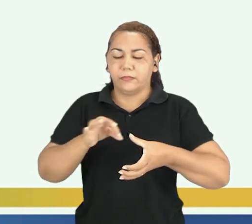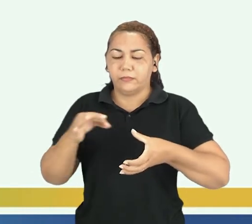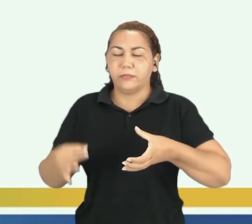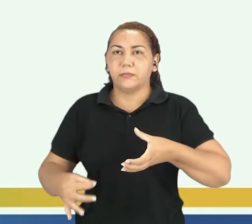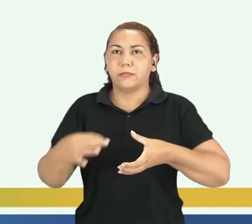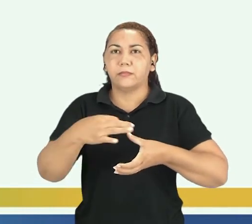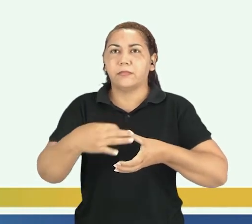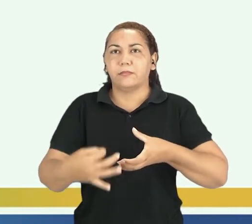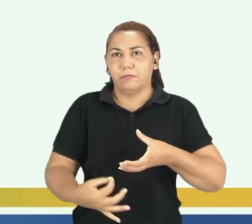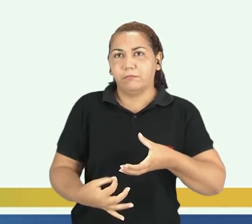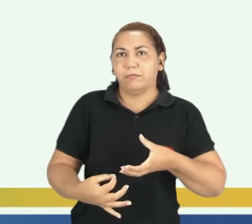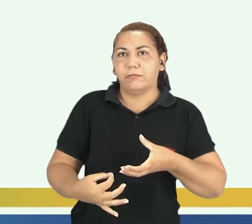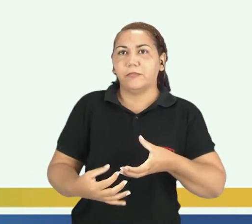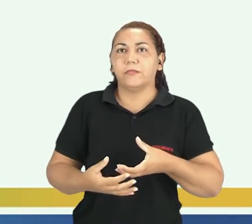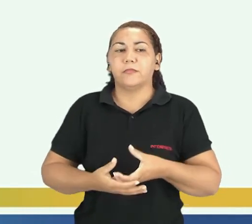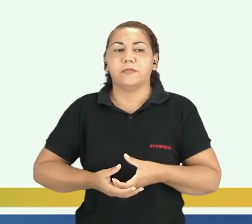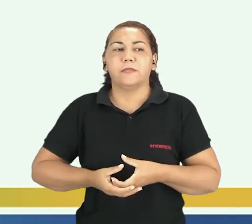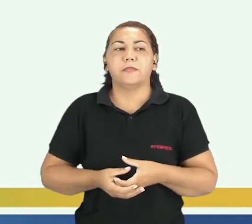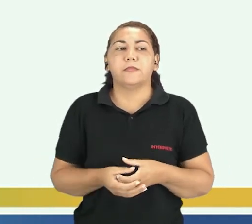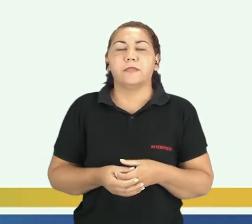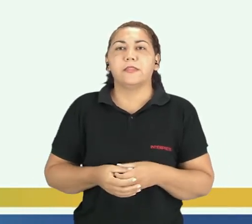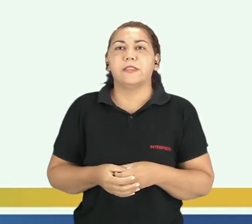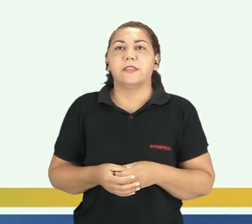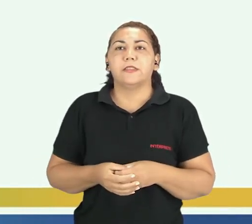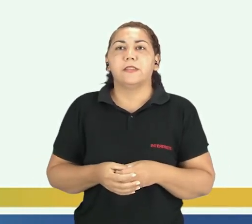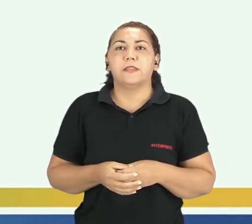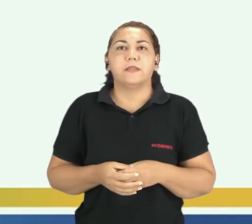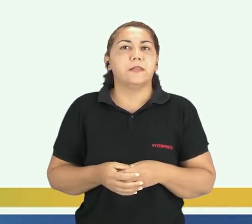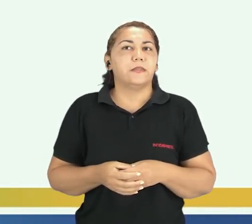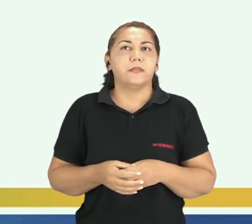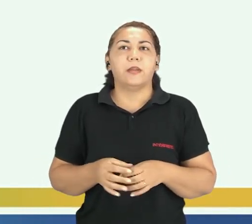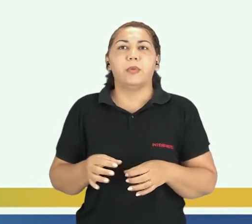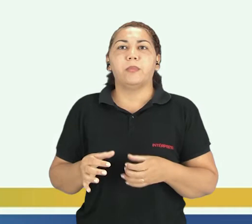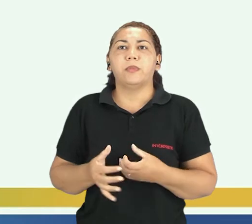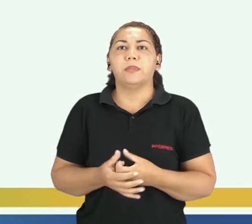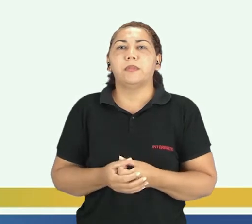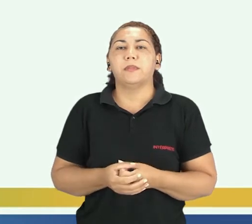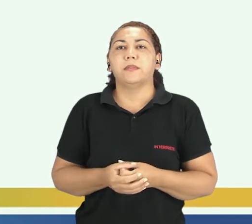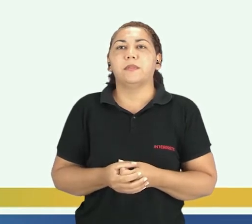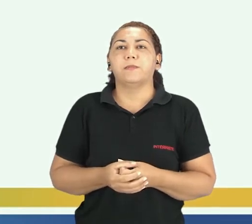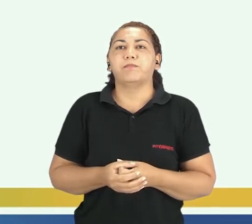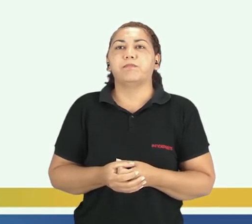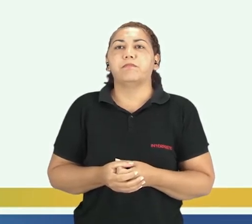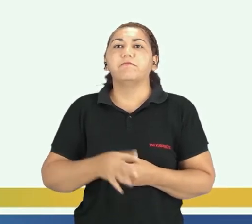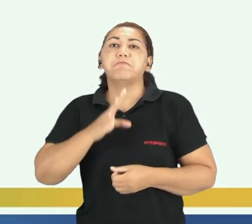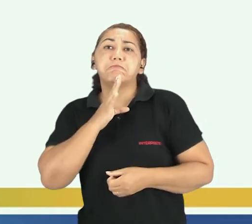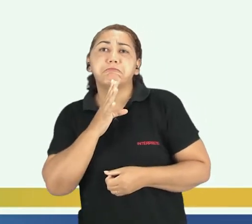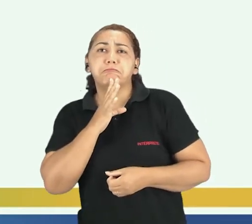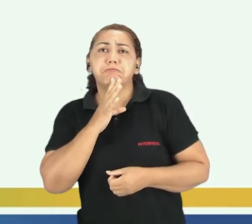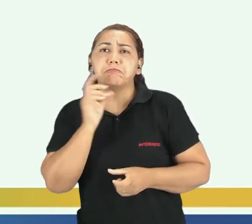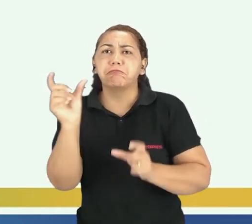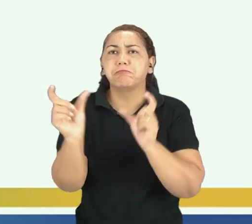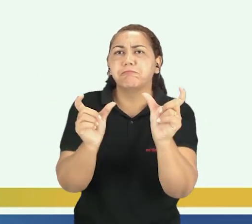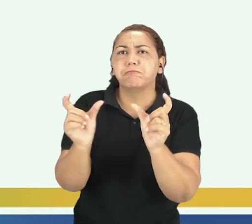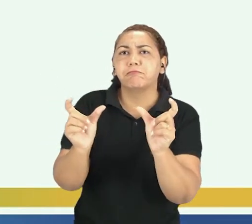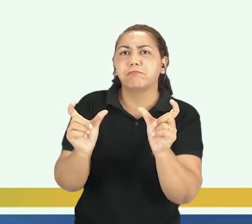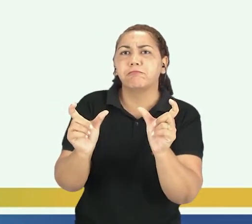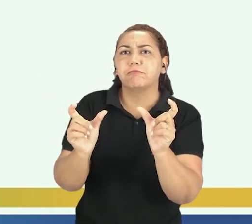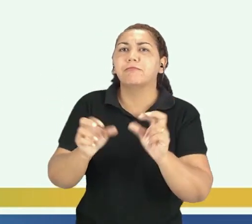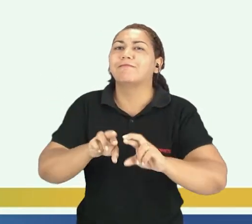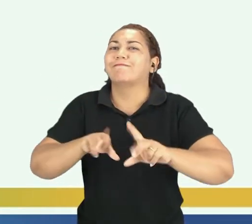abóbora, moranga, na região sul, e jerimum, no norte e nordeste.